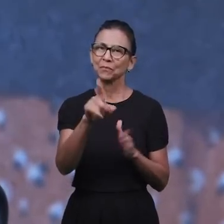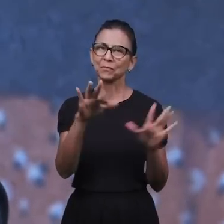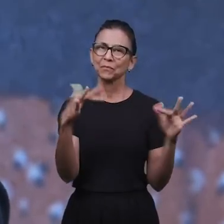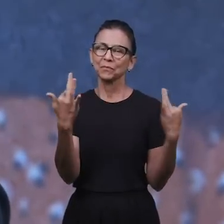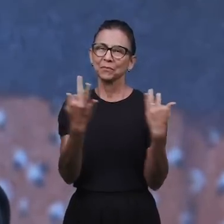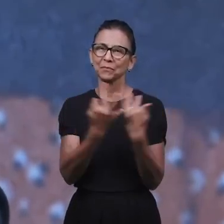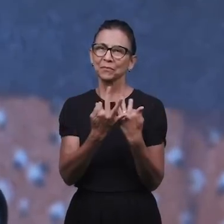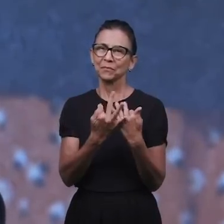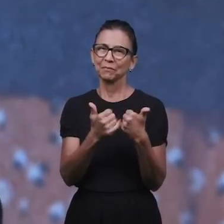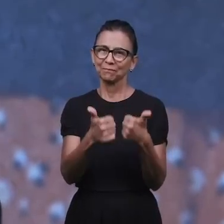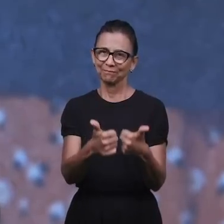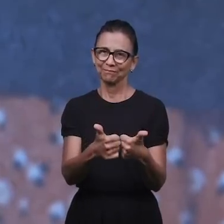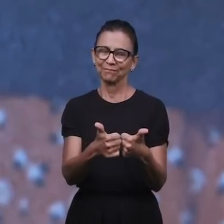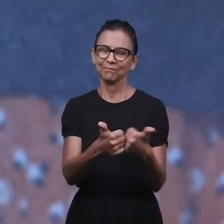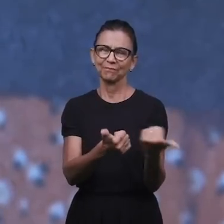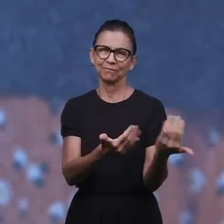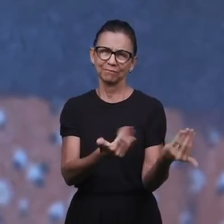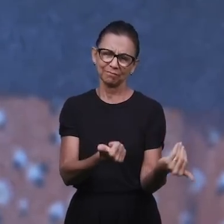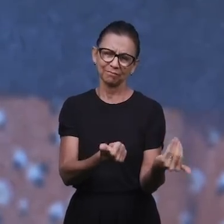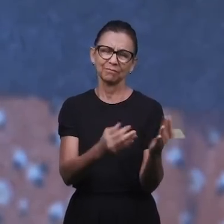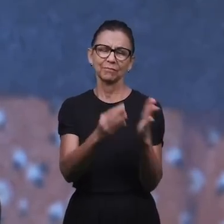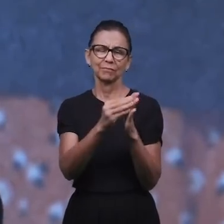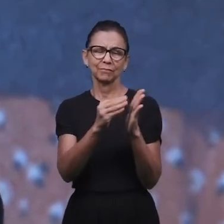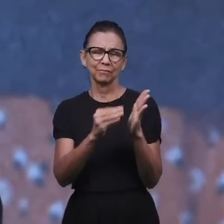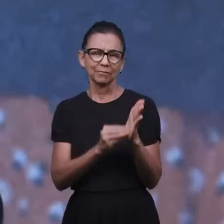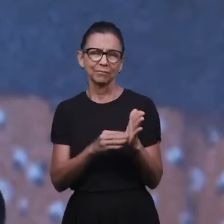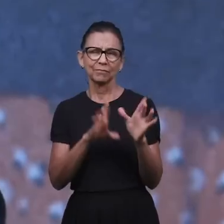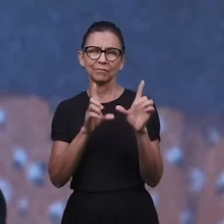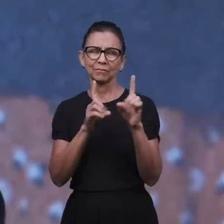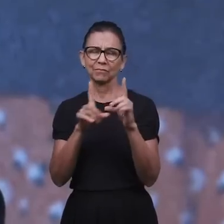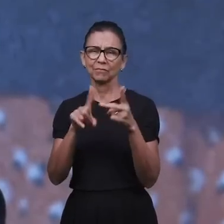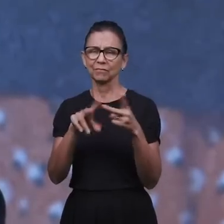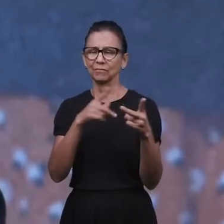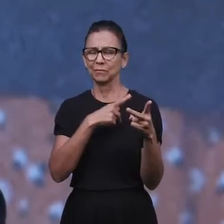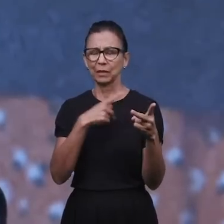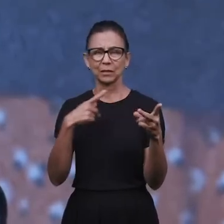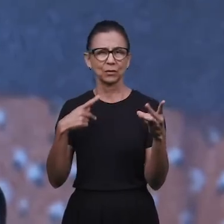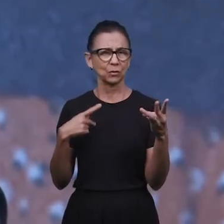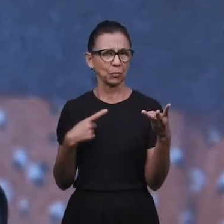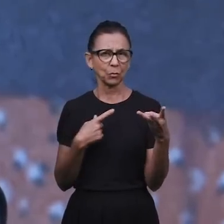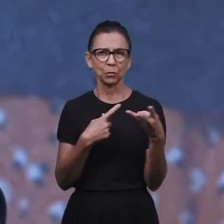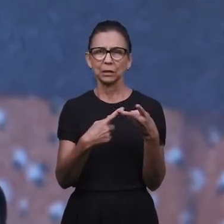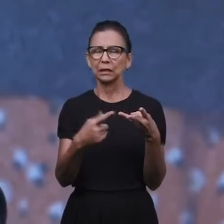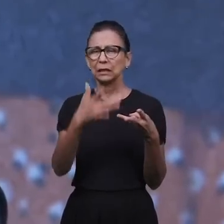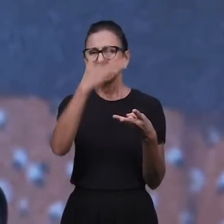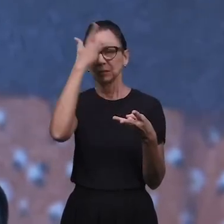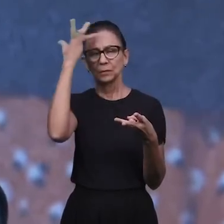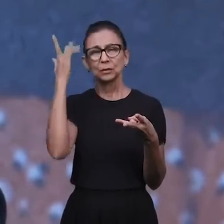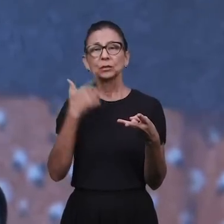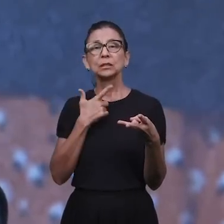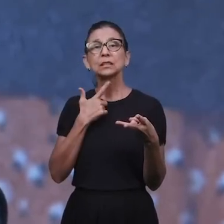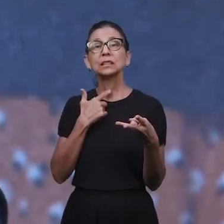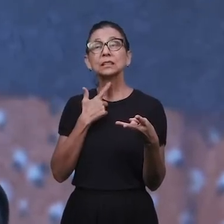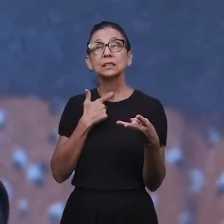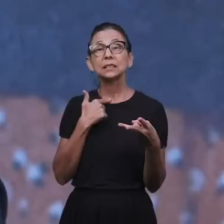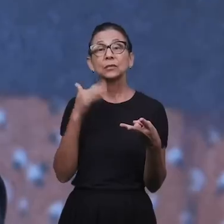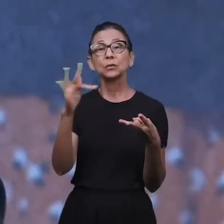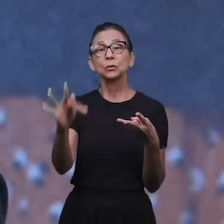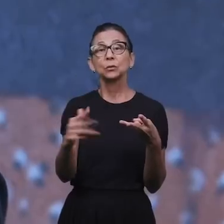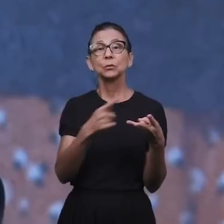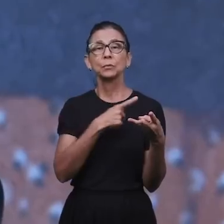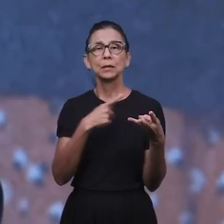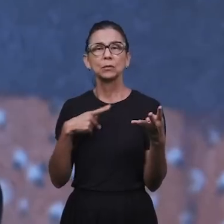programação para você e para toda a sua família. Conteúdos para jovens, conteúdos doutrinários, para pastores, para aqueles